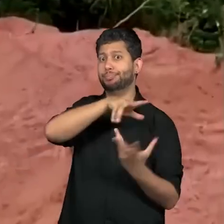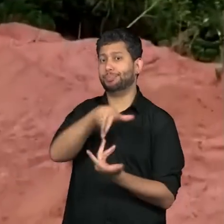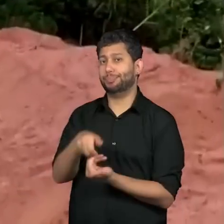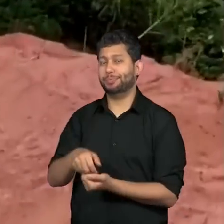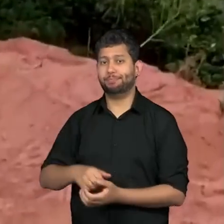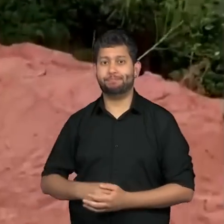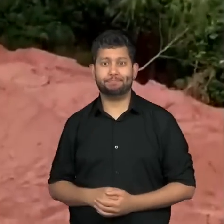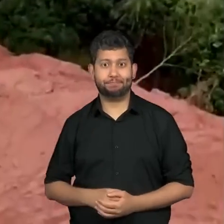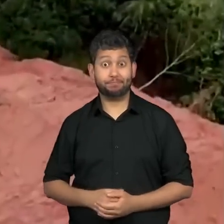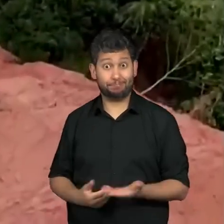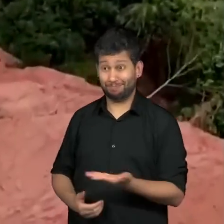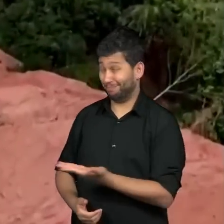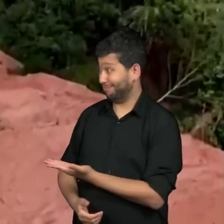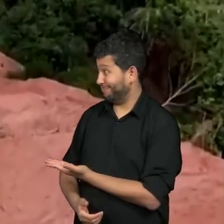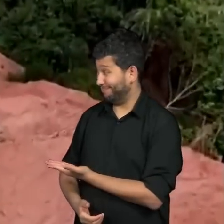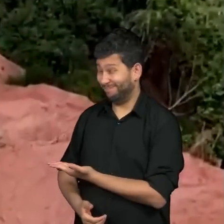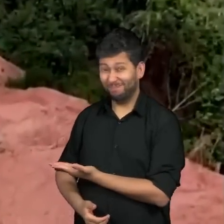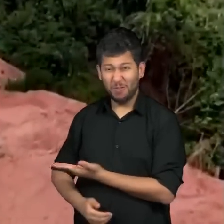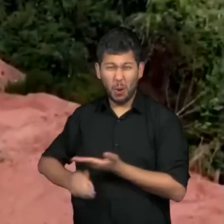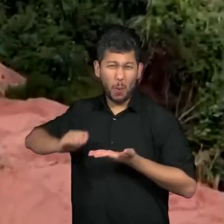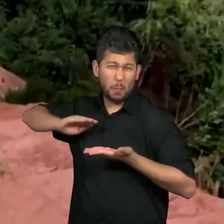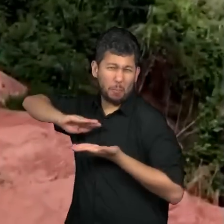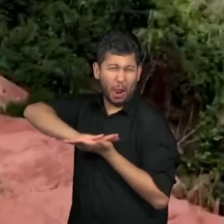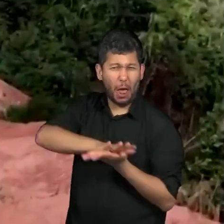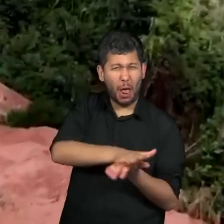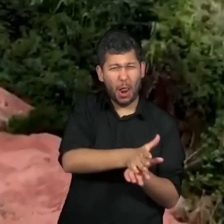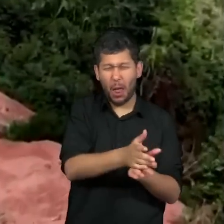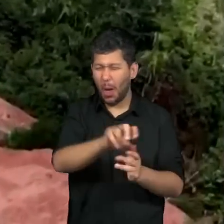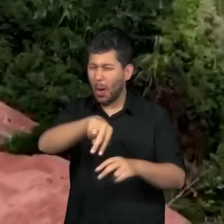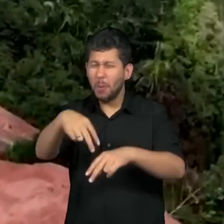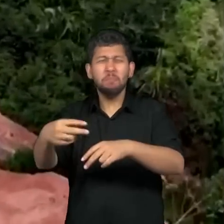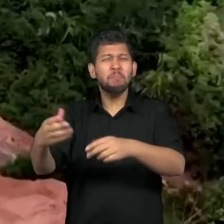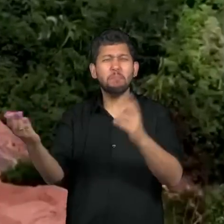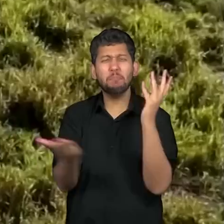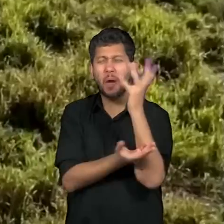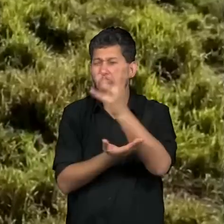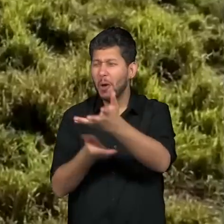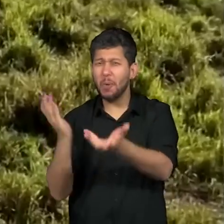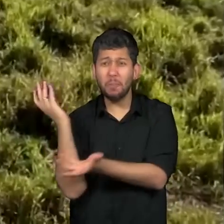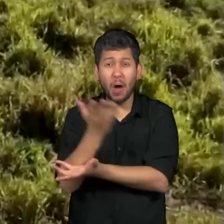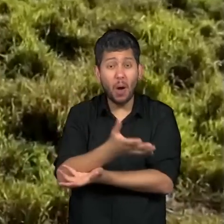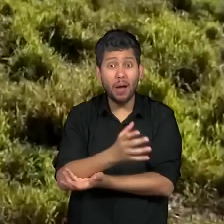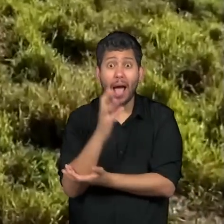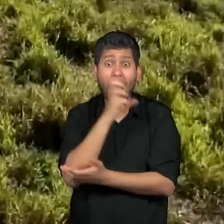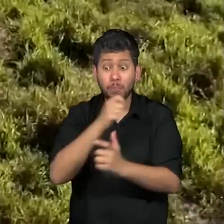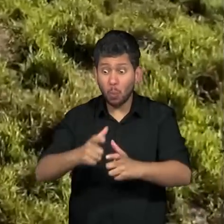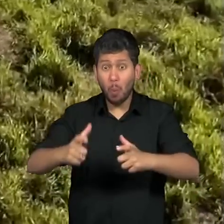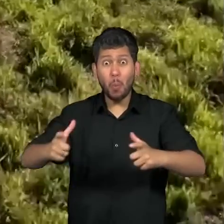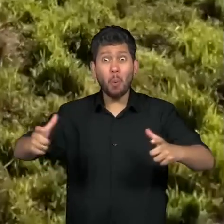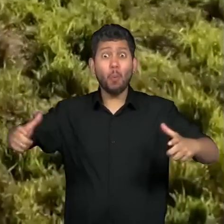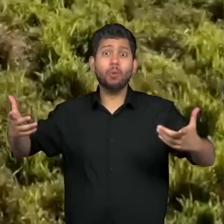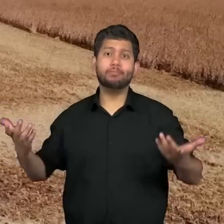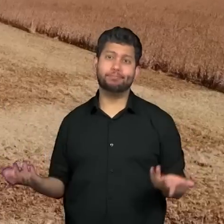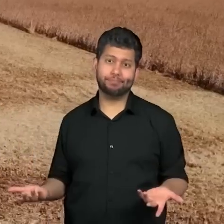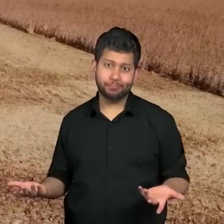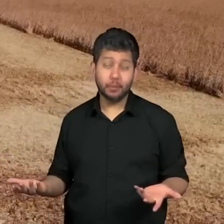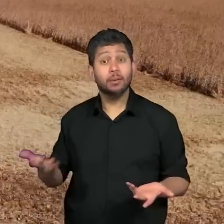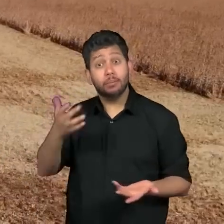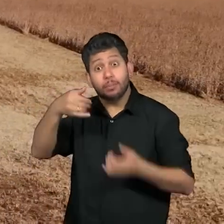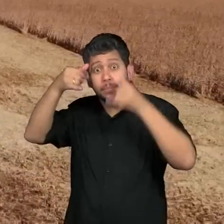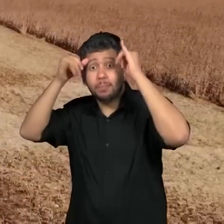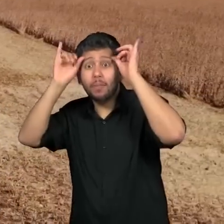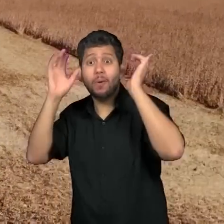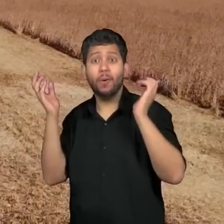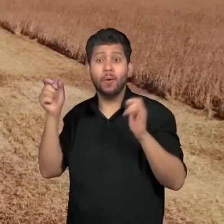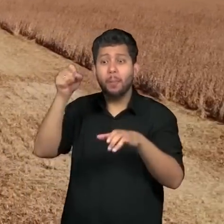A devastação avança rapidamente na Amazônia brasileira. Conversão do solo para pecuária,